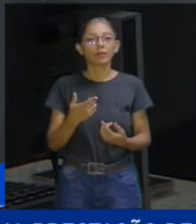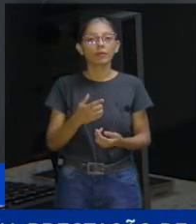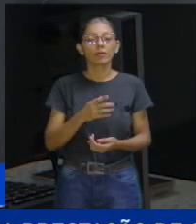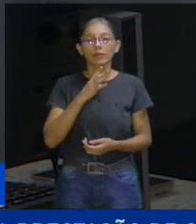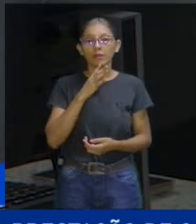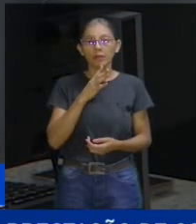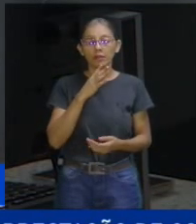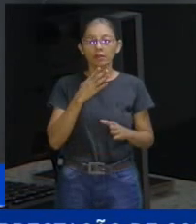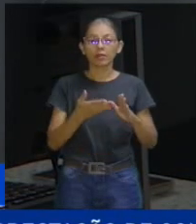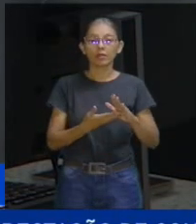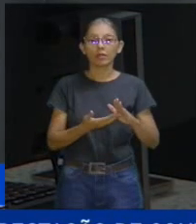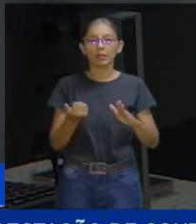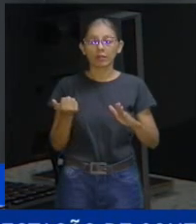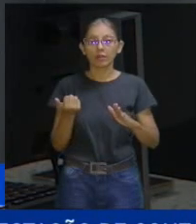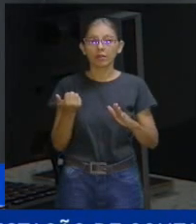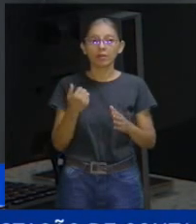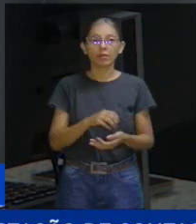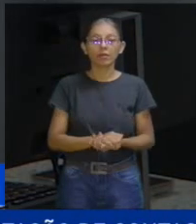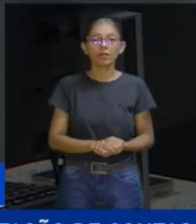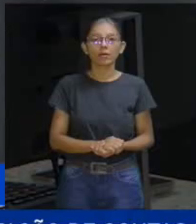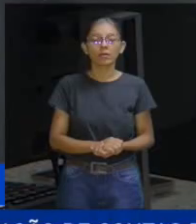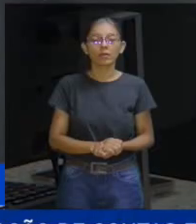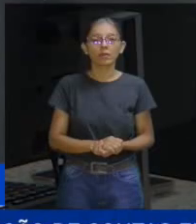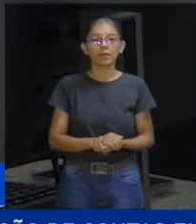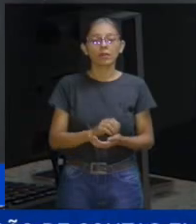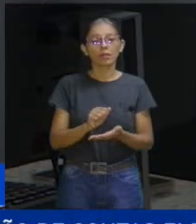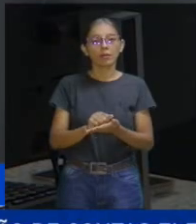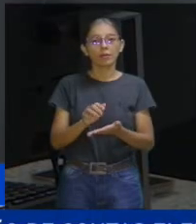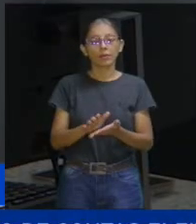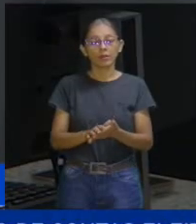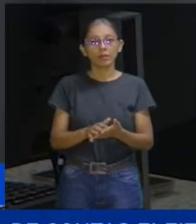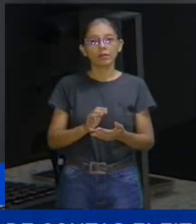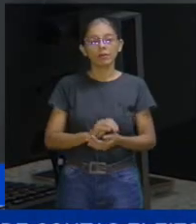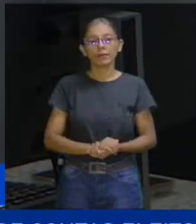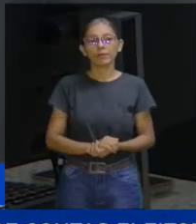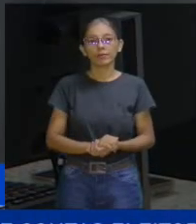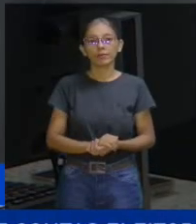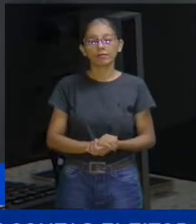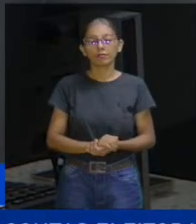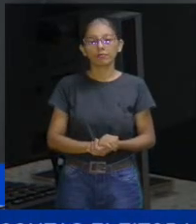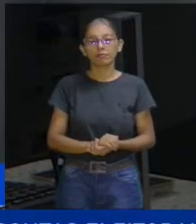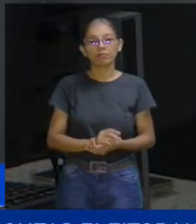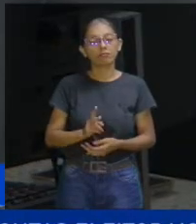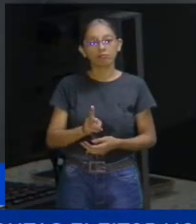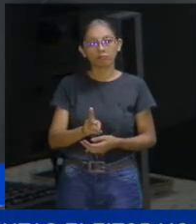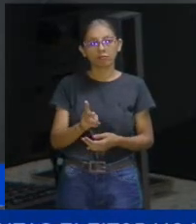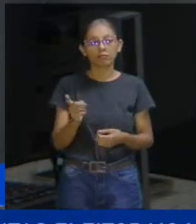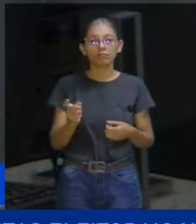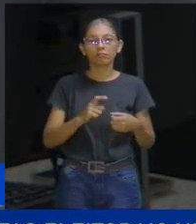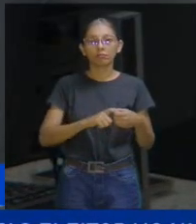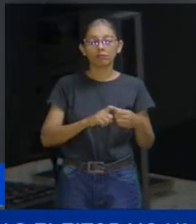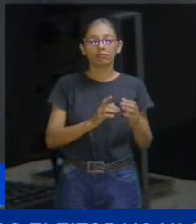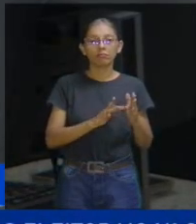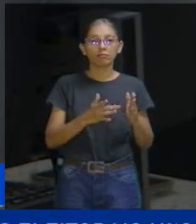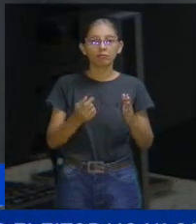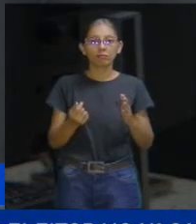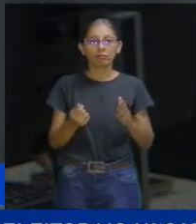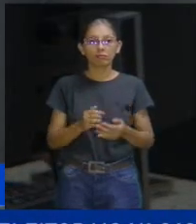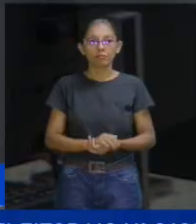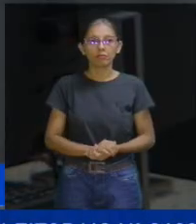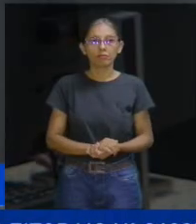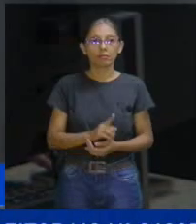reconhecer a retirada da litigância de má-fé, mas a manutenção integral da sentença de primeiro grau com a devolução do valor de